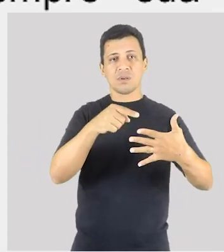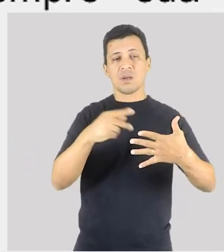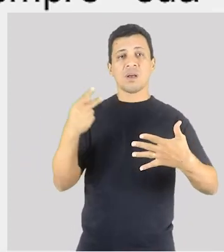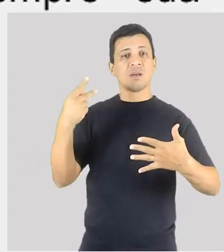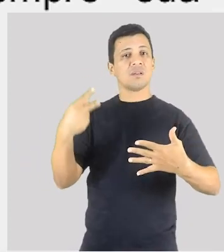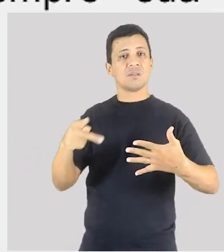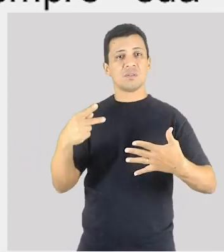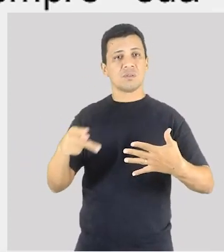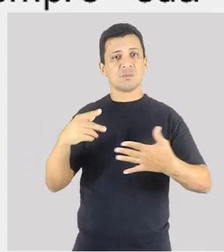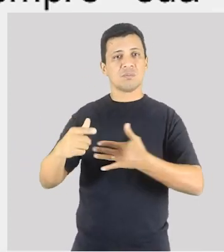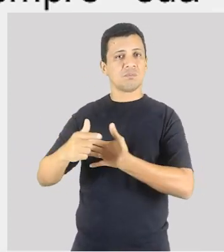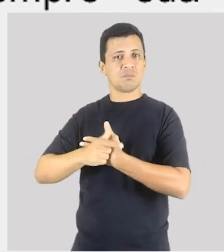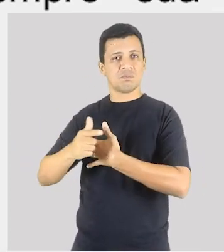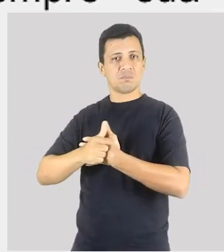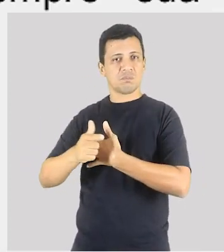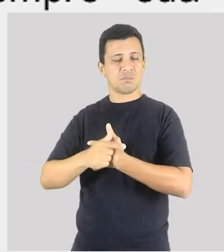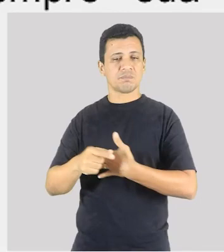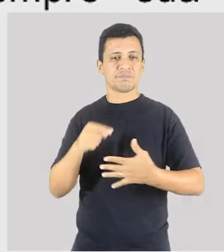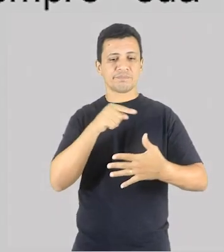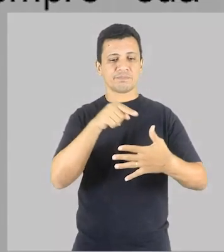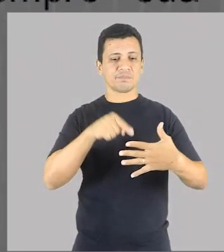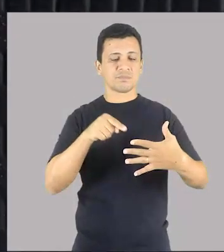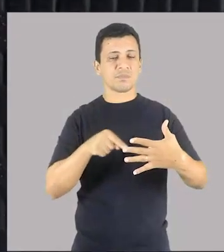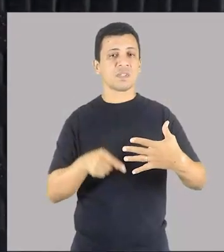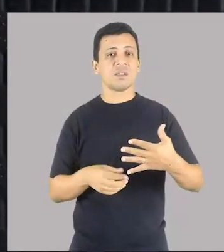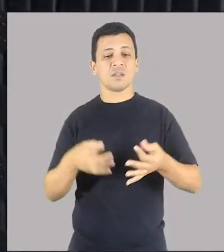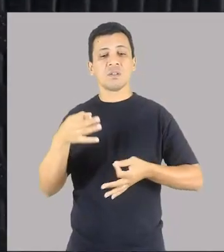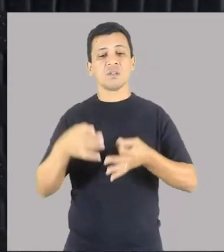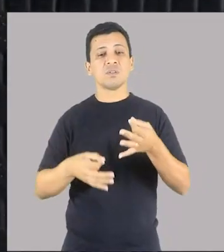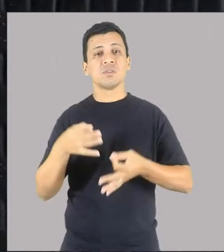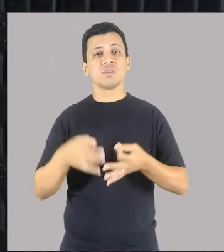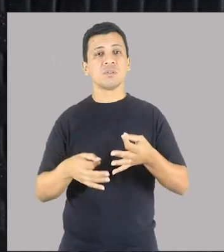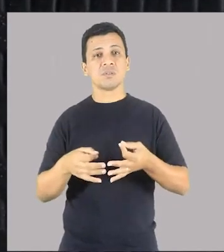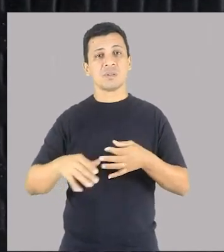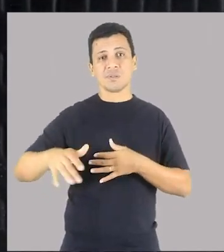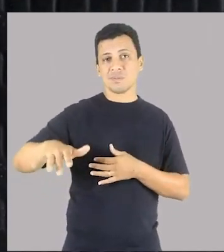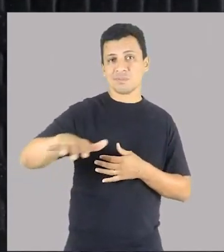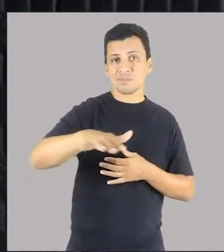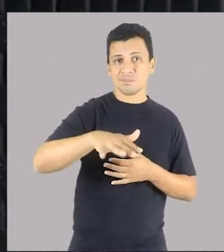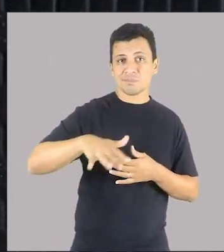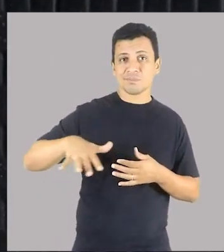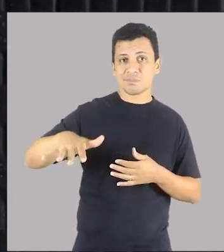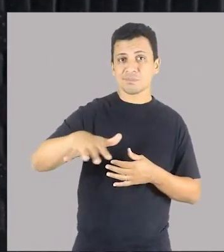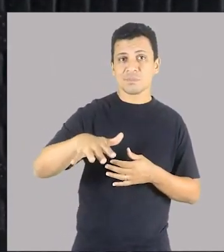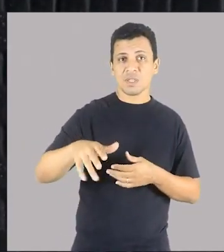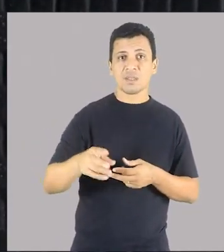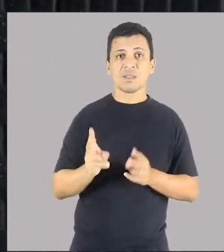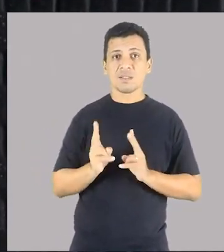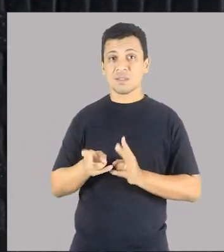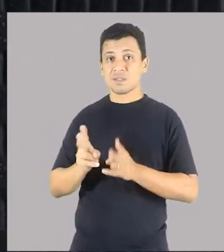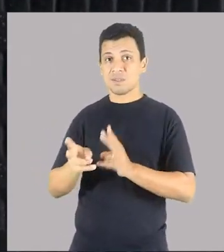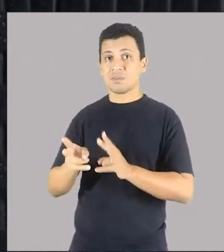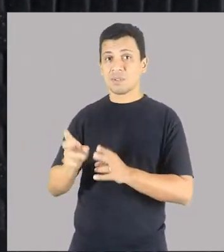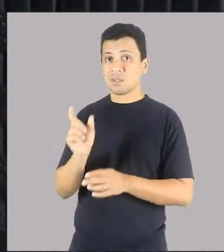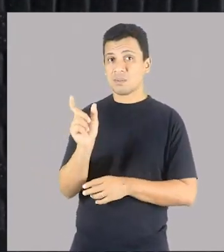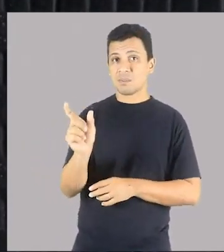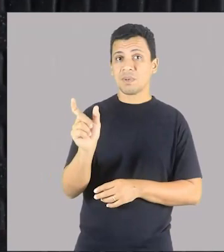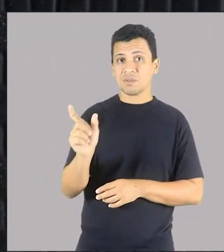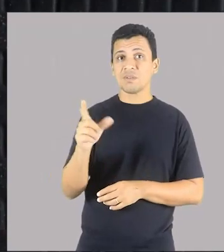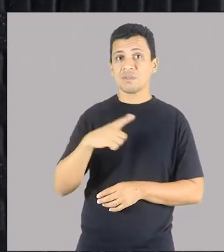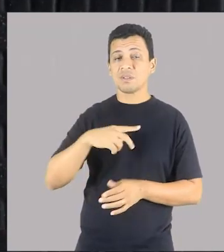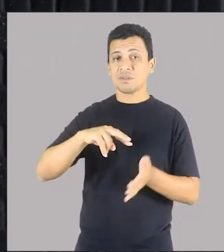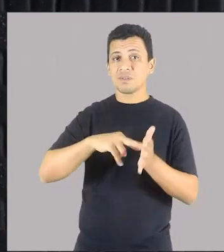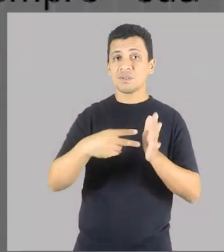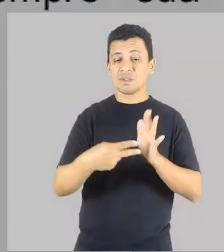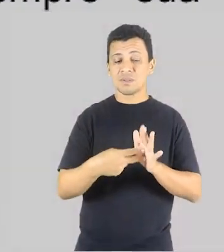sua atuação. O que nós queremos observar aqui é pessoa jurídica territorial. Fiquem sempre atentos às palavras que as próprias